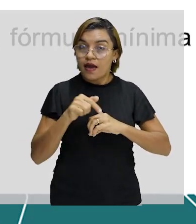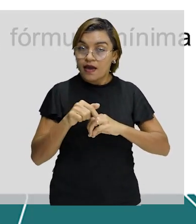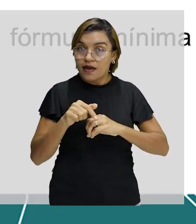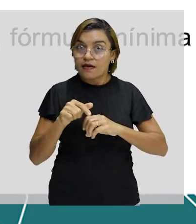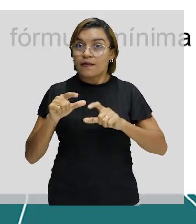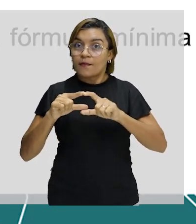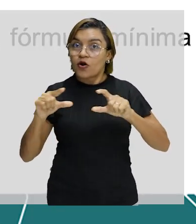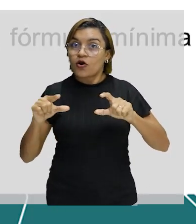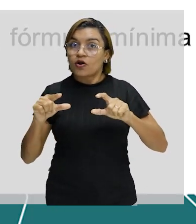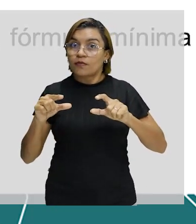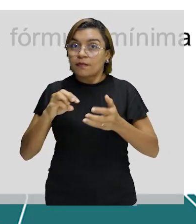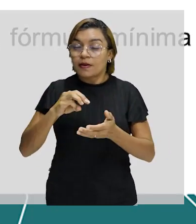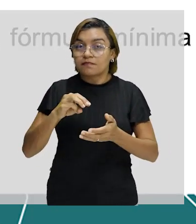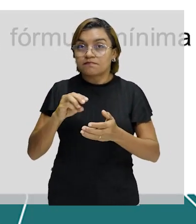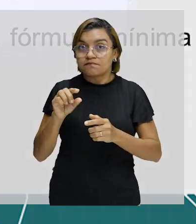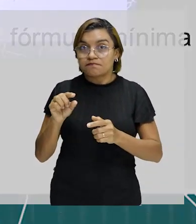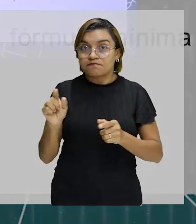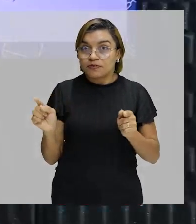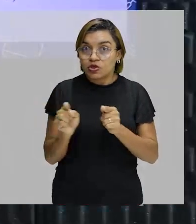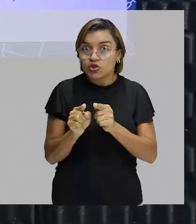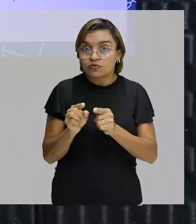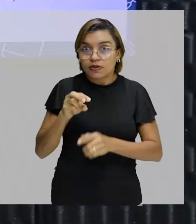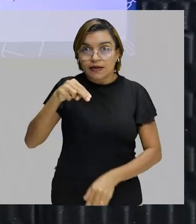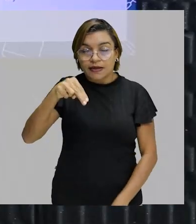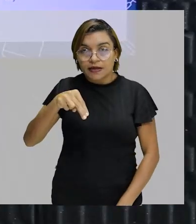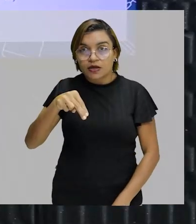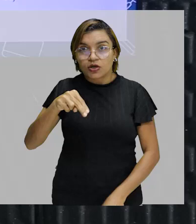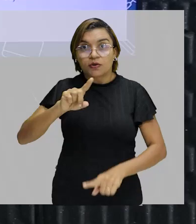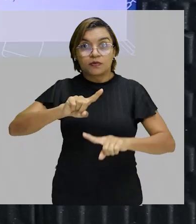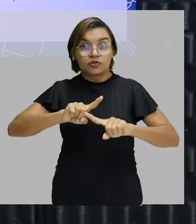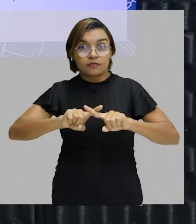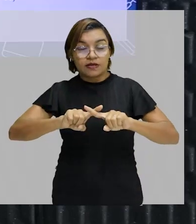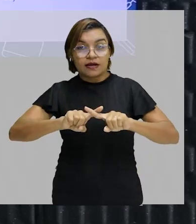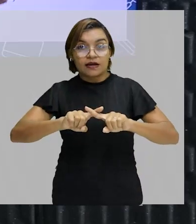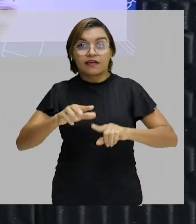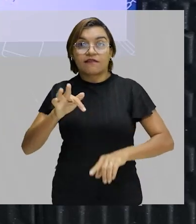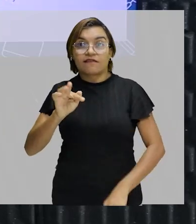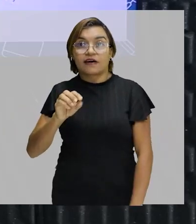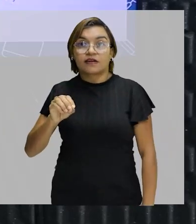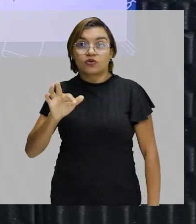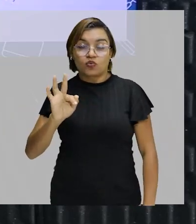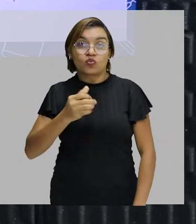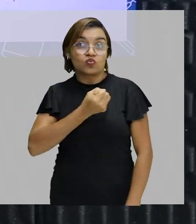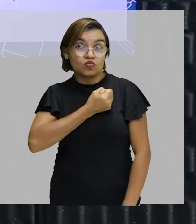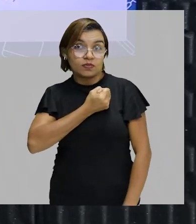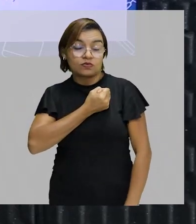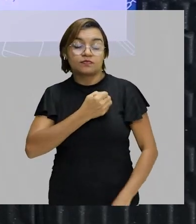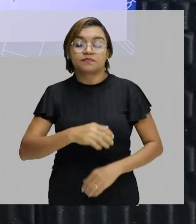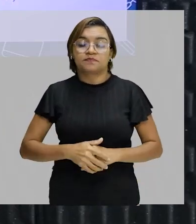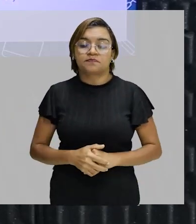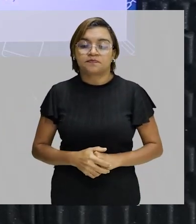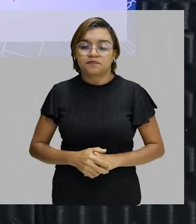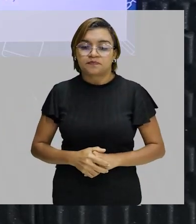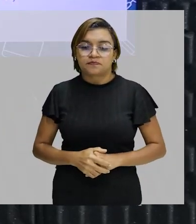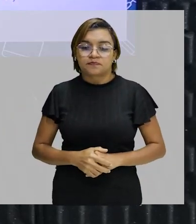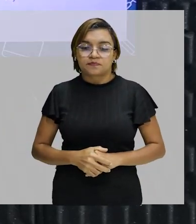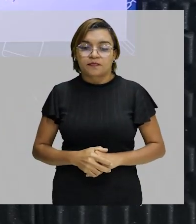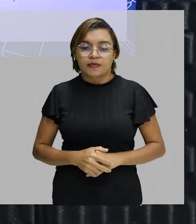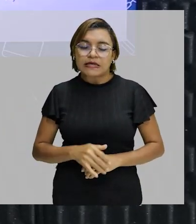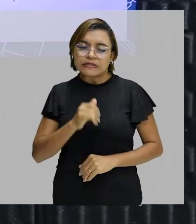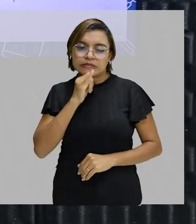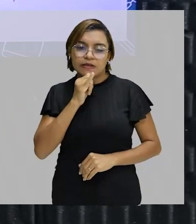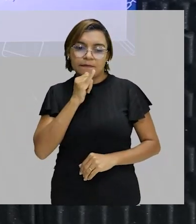mínima multiplicada por um fator, multiplicada por um número. Tudo bem? Olha